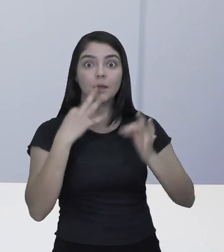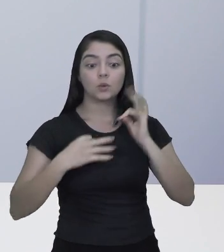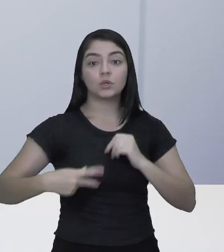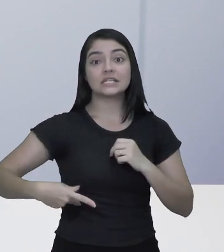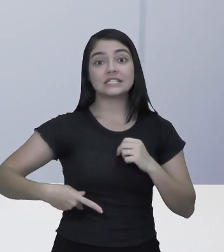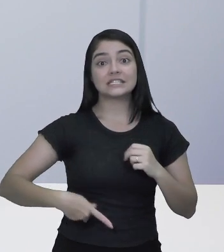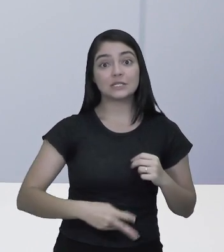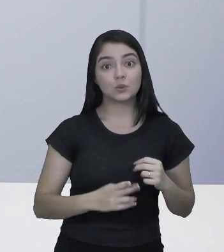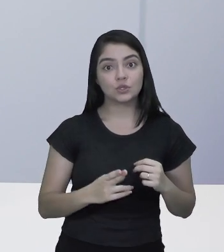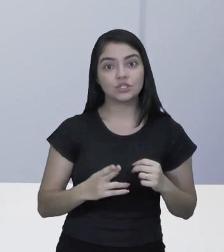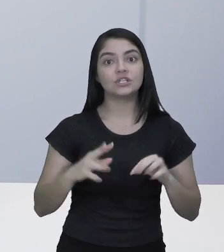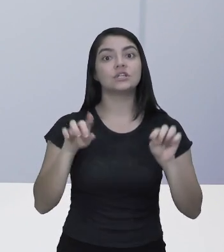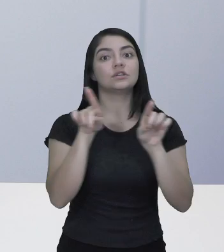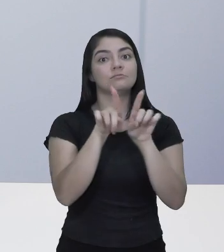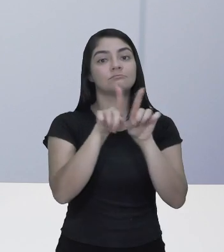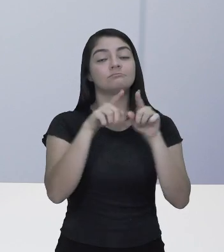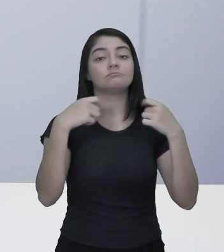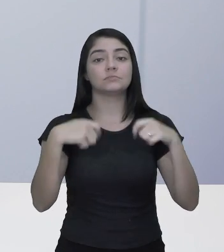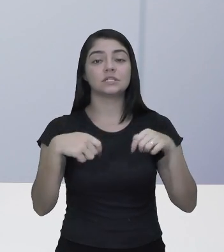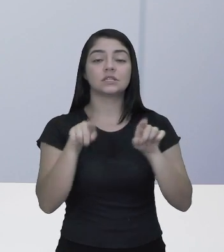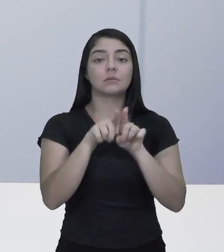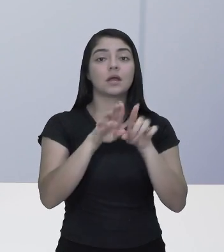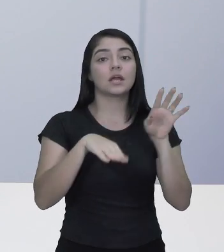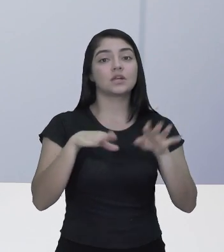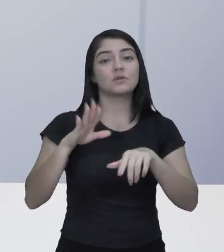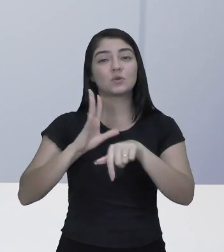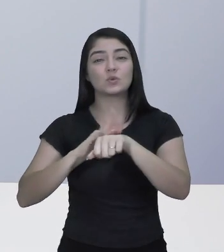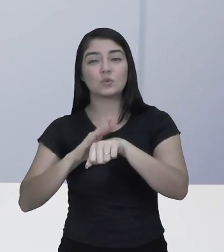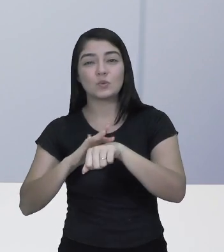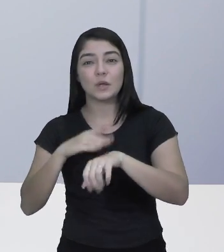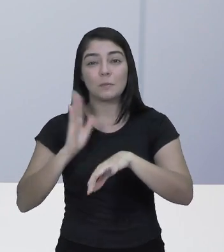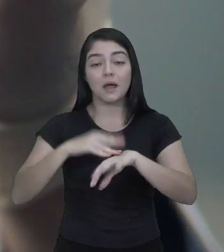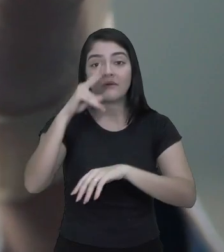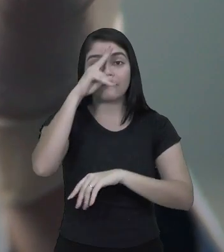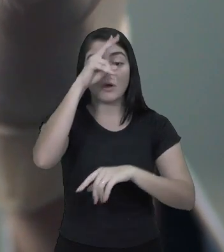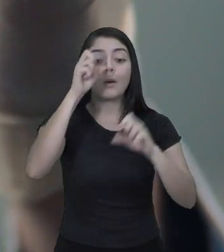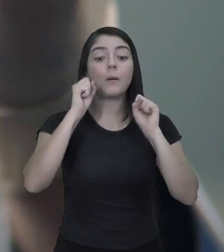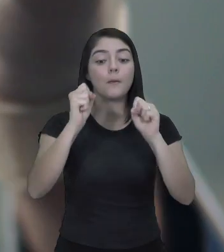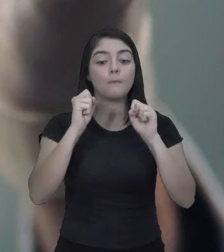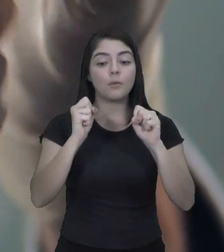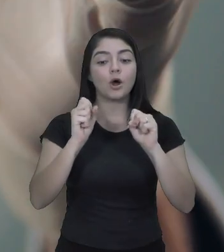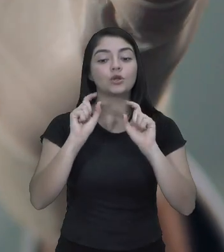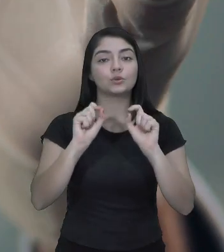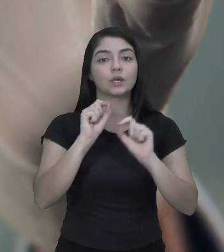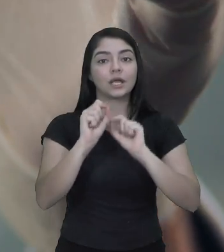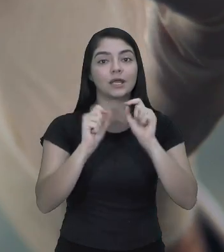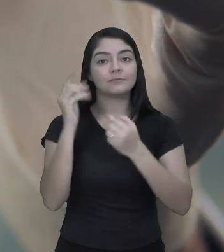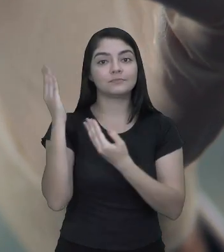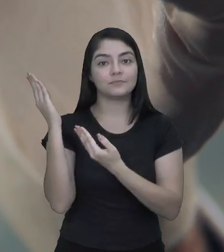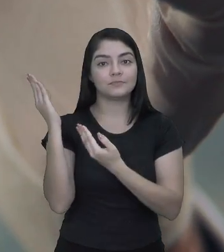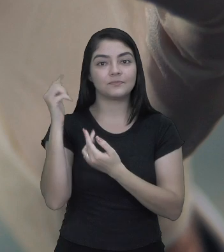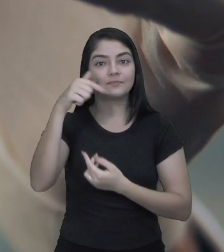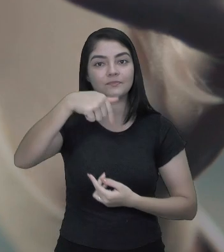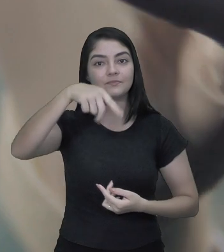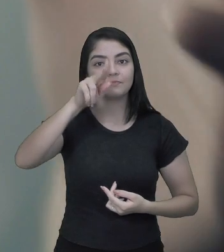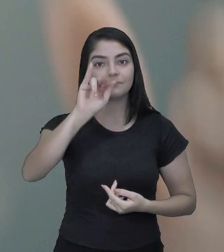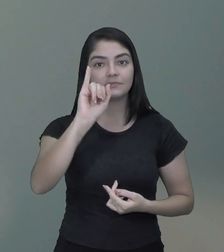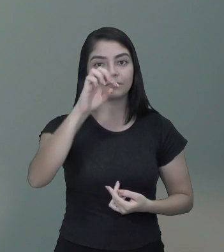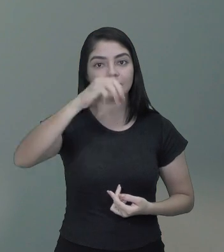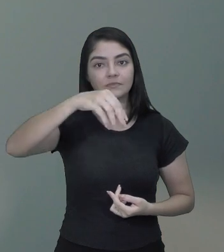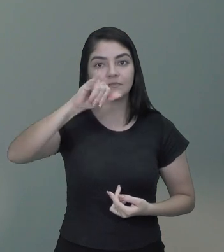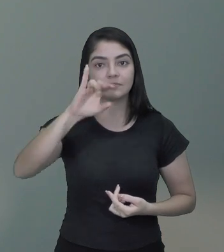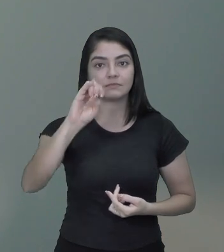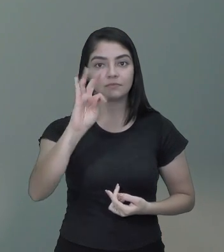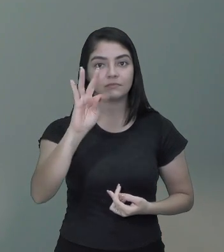do tratamento cirúrgico, ou mesmo em casos de doença mais avançada, você inicia com a quimioterapia, propiciando uma redução máxima